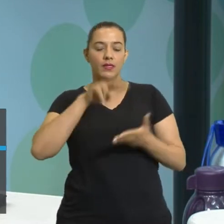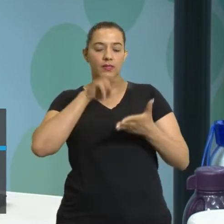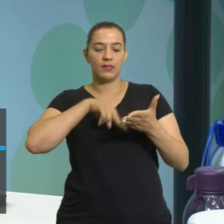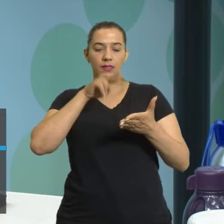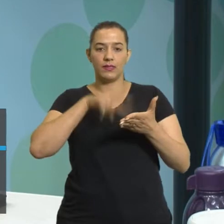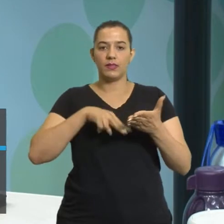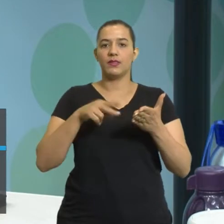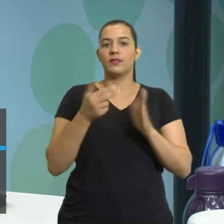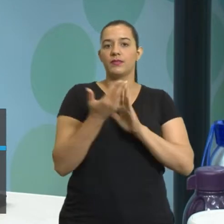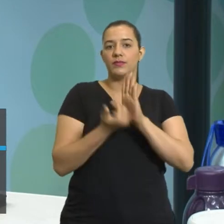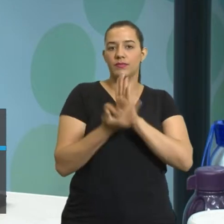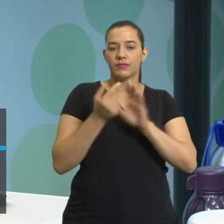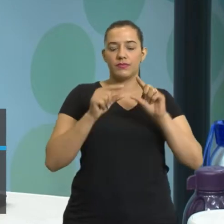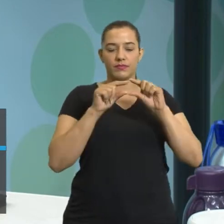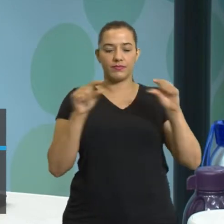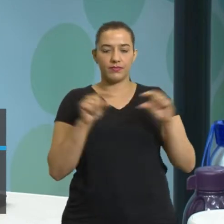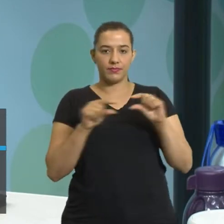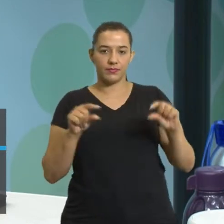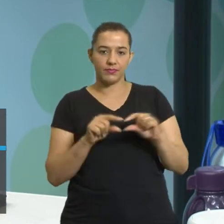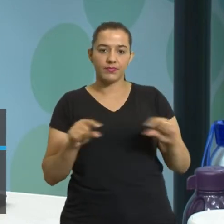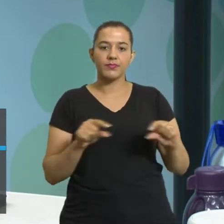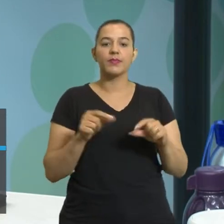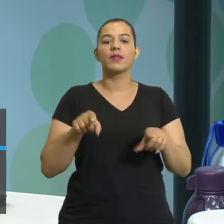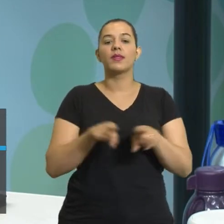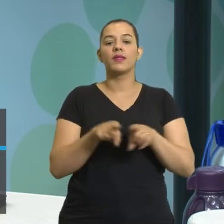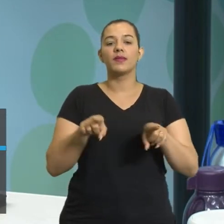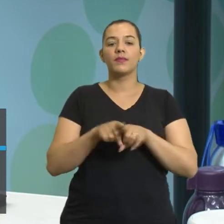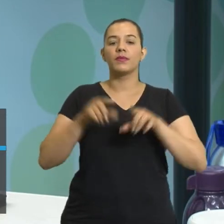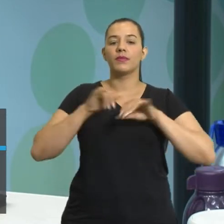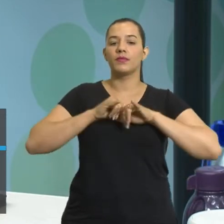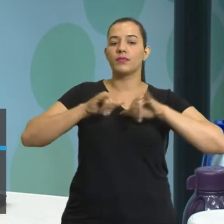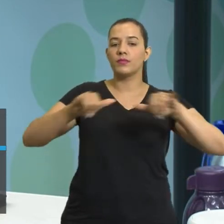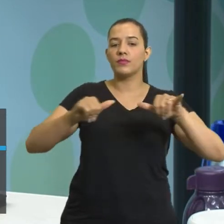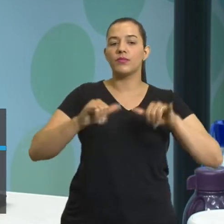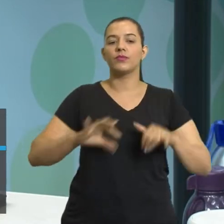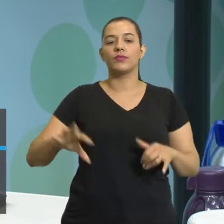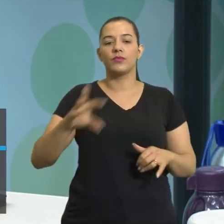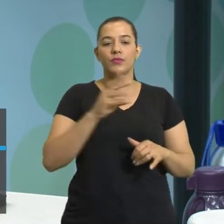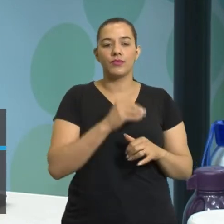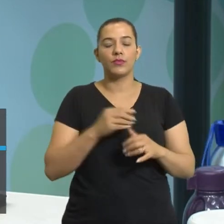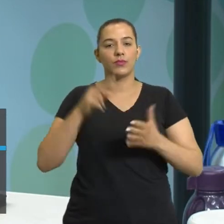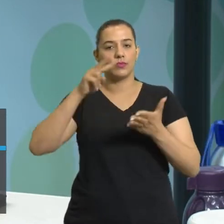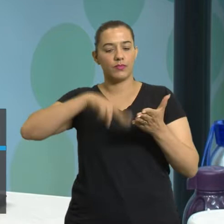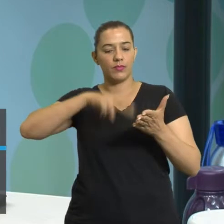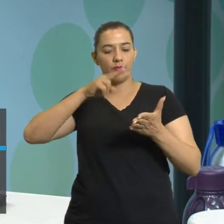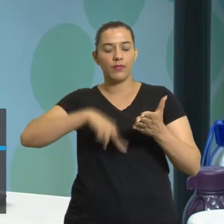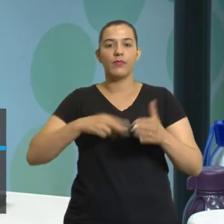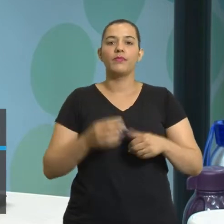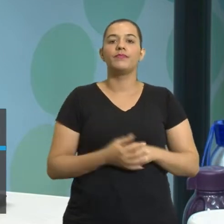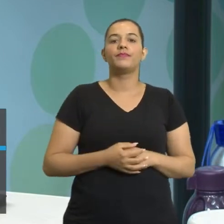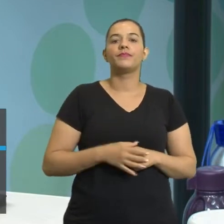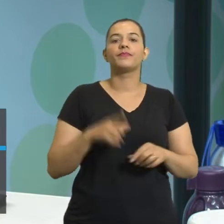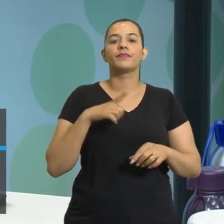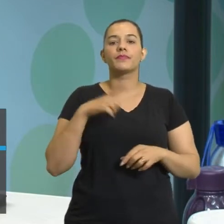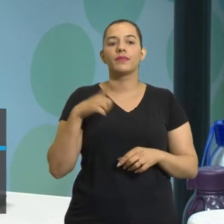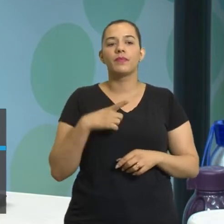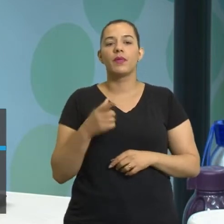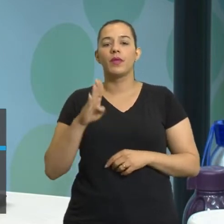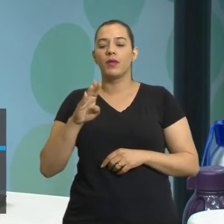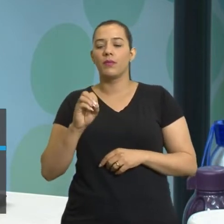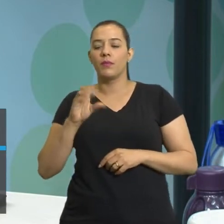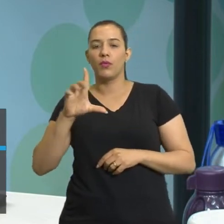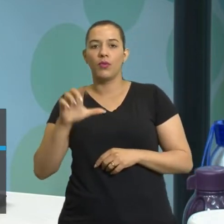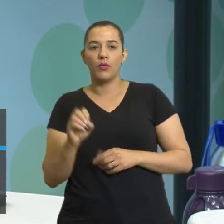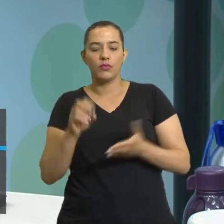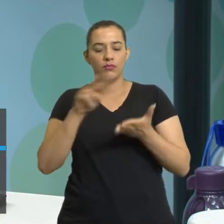para diversão, leem notícias para se atualizarem, também leem receitas para aprender a